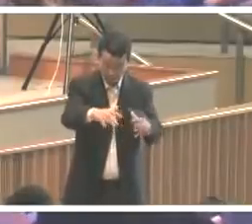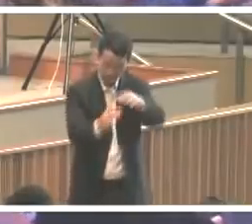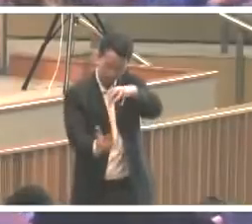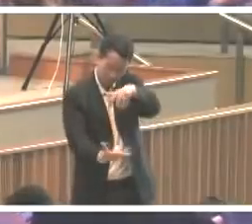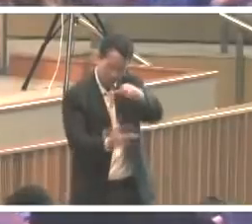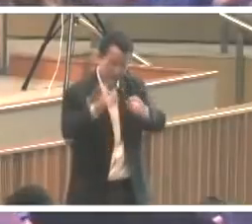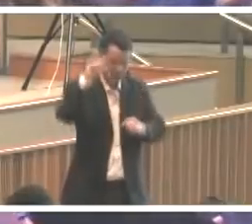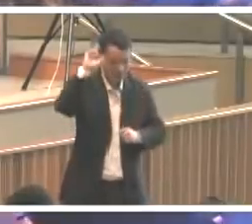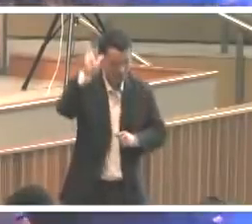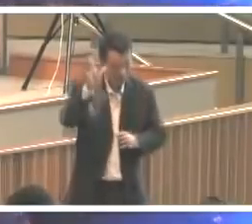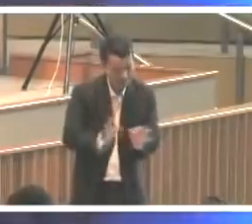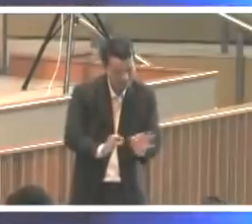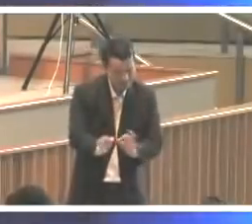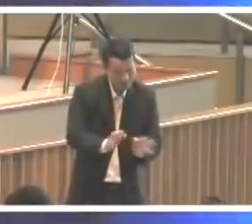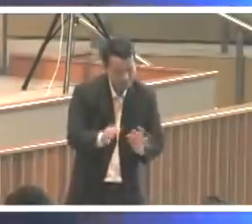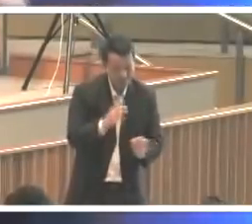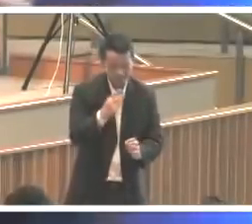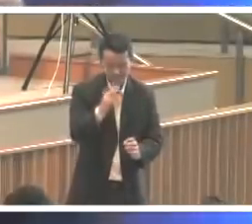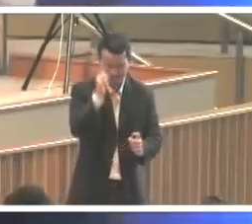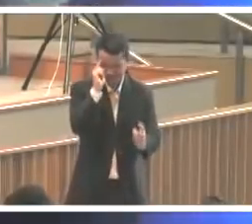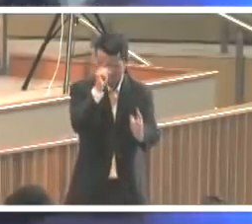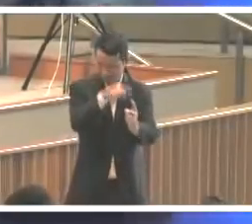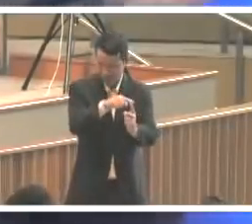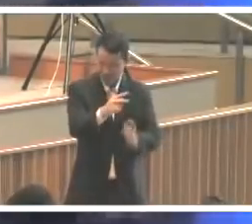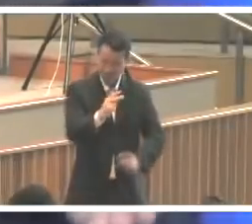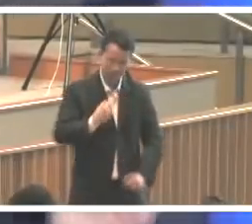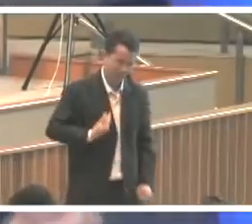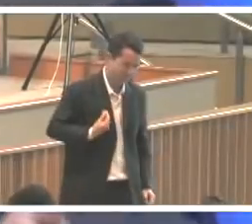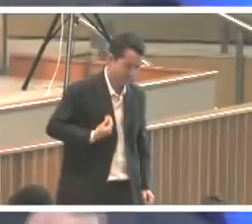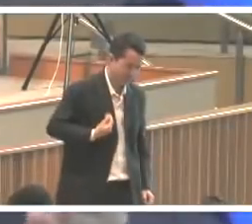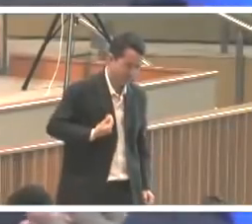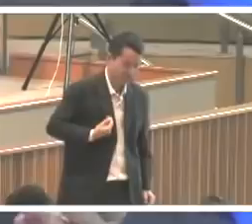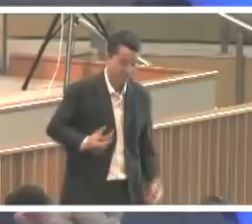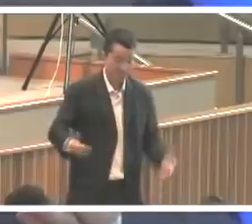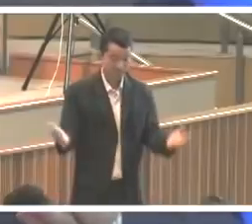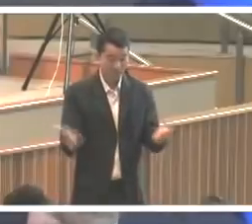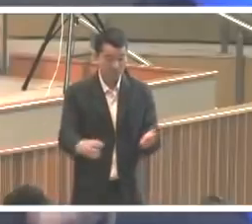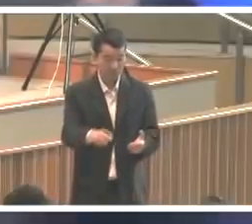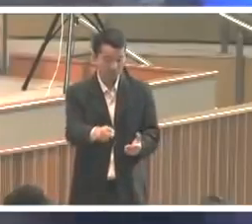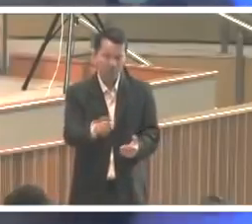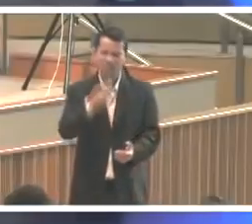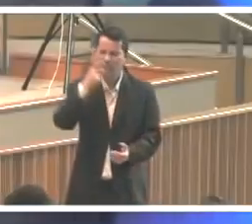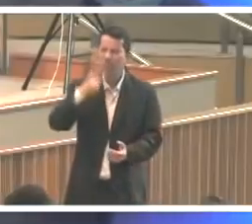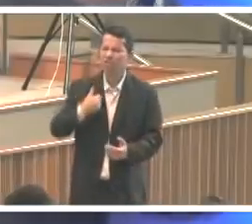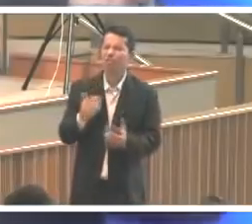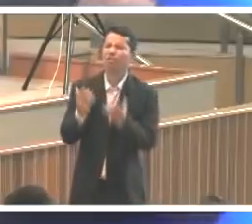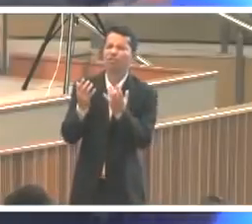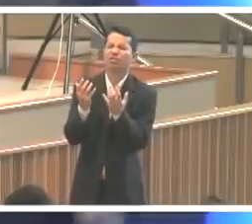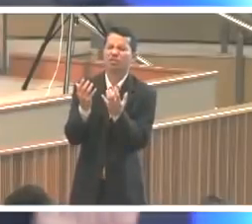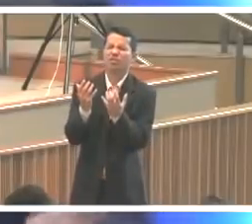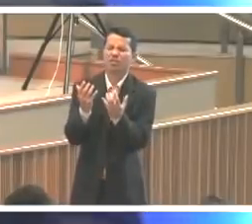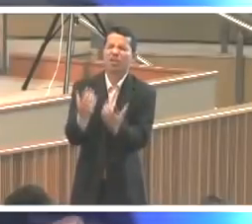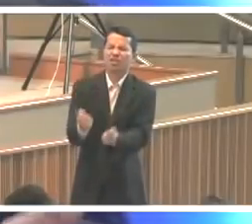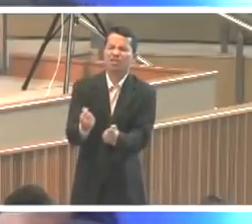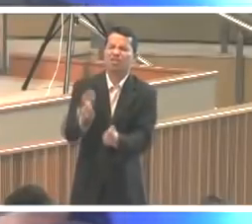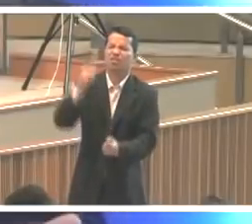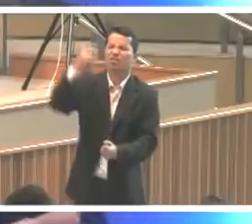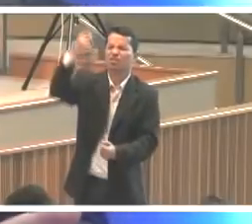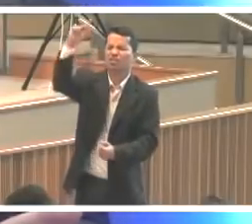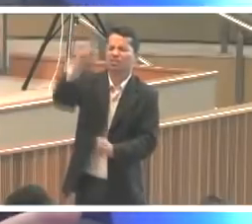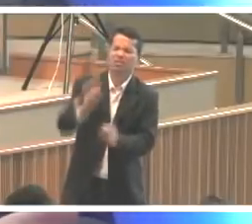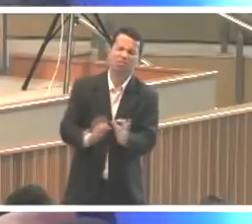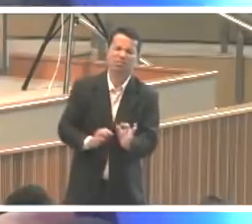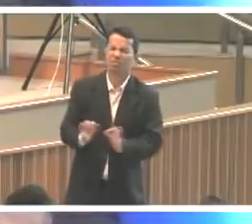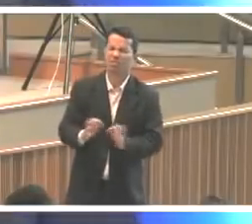eles. E nesta hora, Pai, eles estão dizendo: eu quero, Senhor, o teu plano, eu quero a intervenção do teu